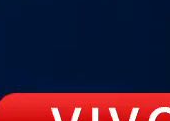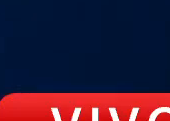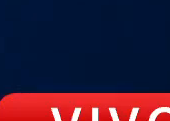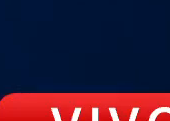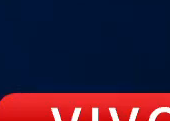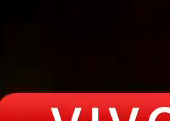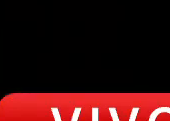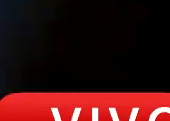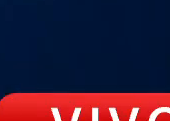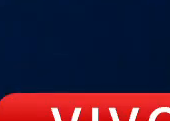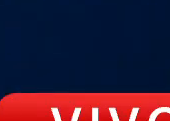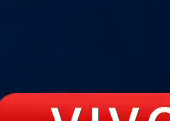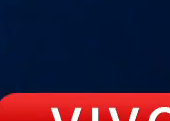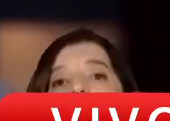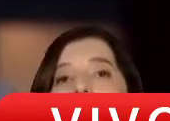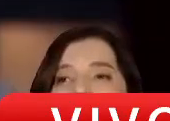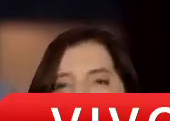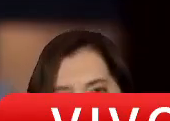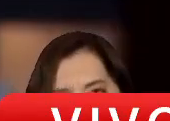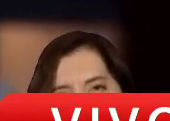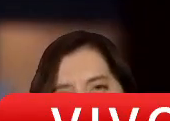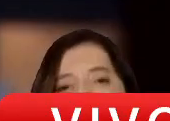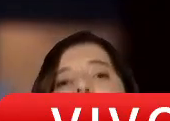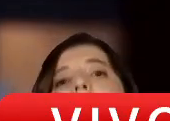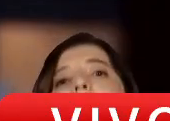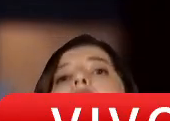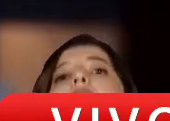por um assessor do Pablo Marçal se referindo a esse encontro